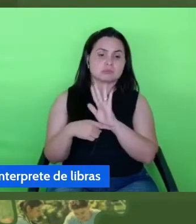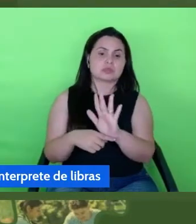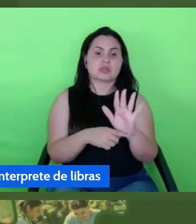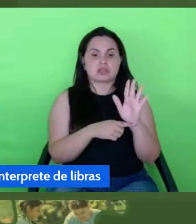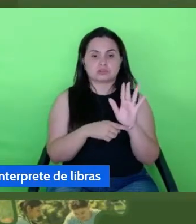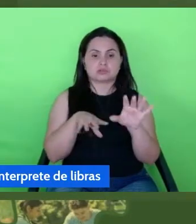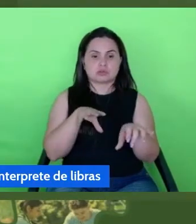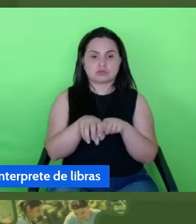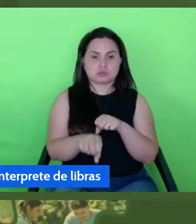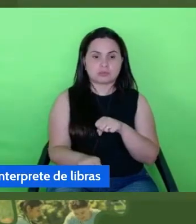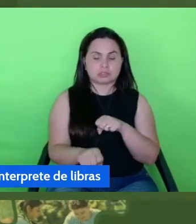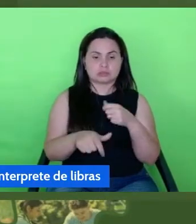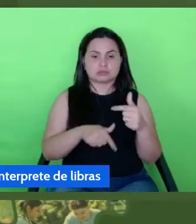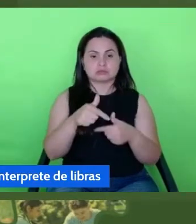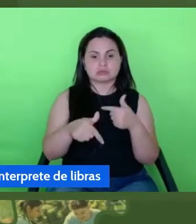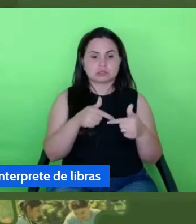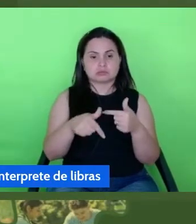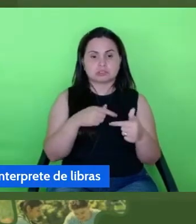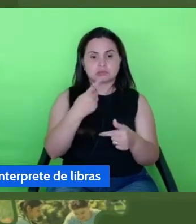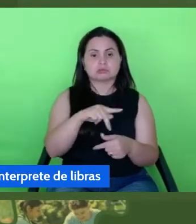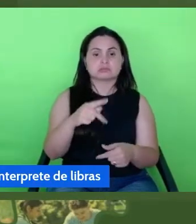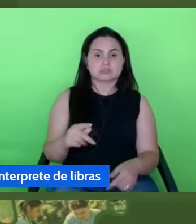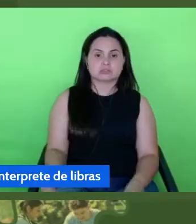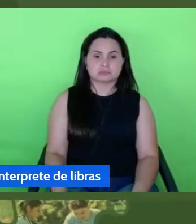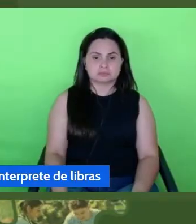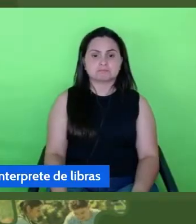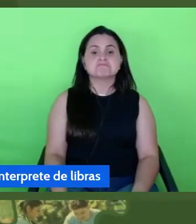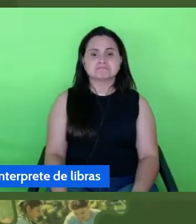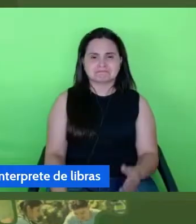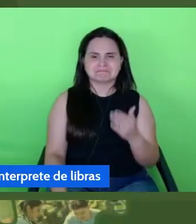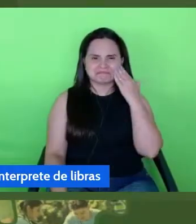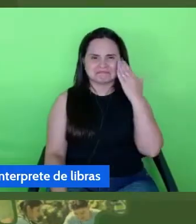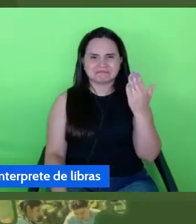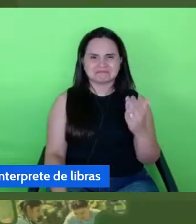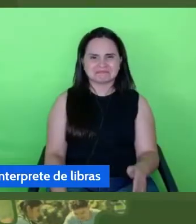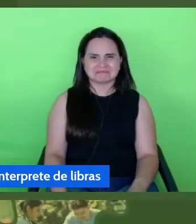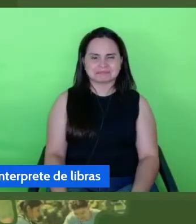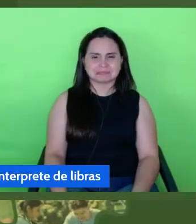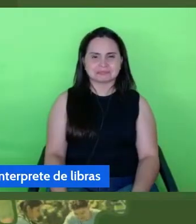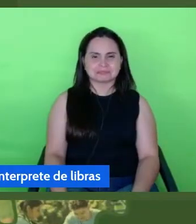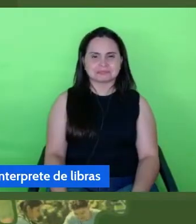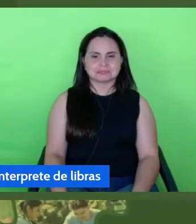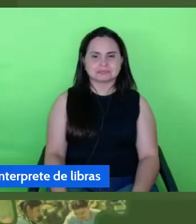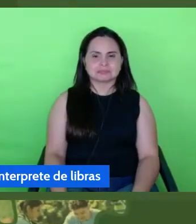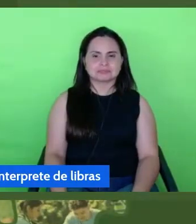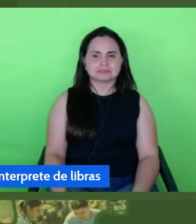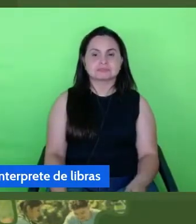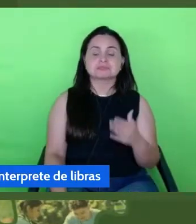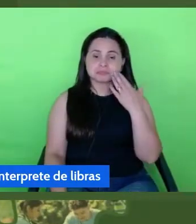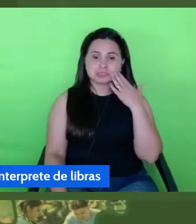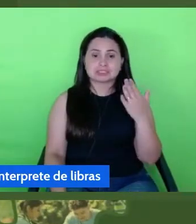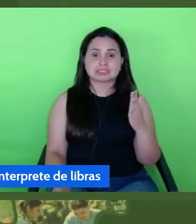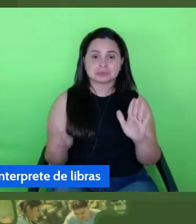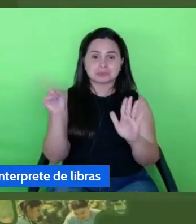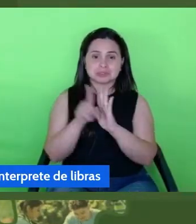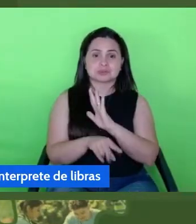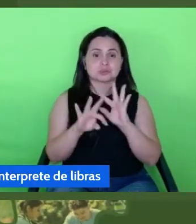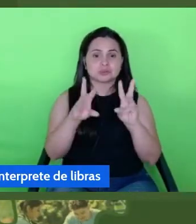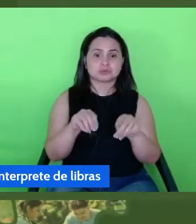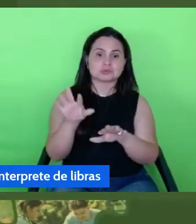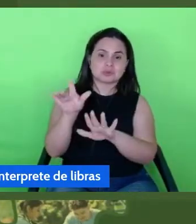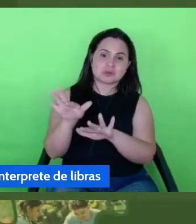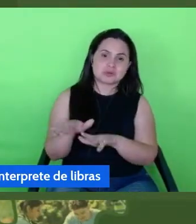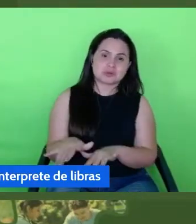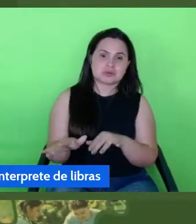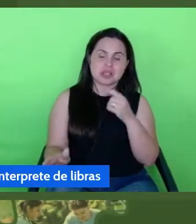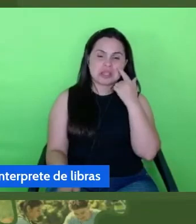formação na carreira profissional dele. É isso, obrigado. Oswaldo, obrigado pela pergunta e obrigado aí todo mundo no chat. Eu estou vendo